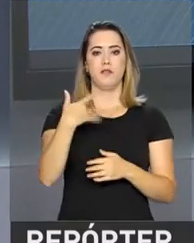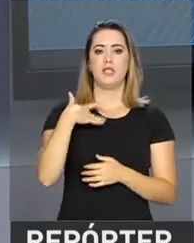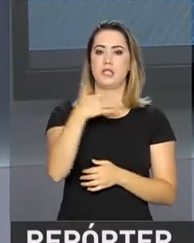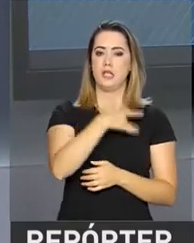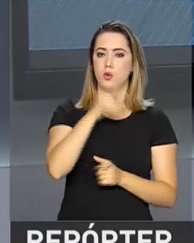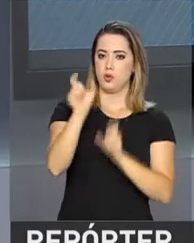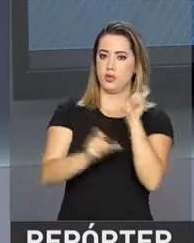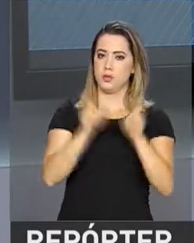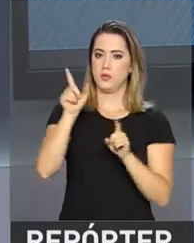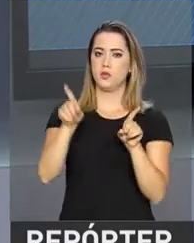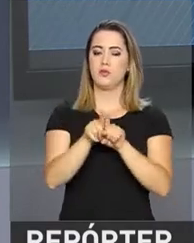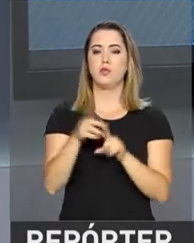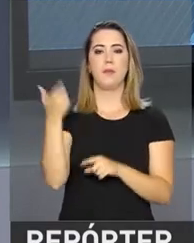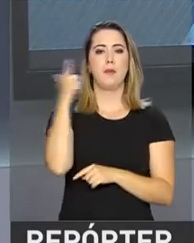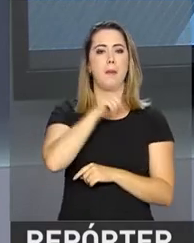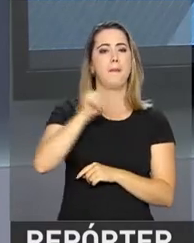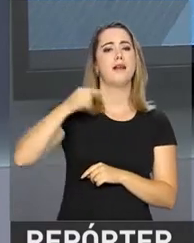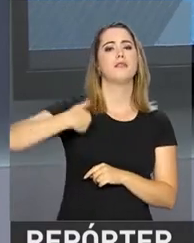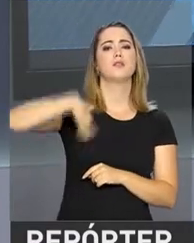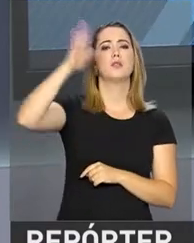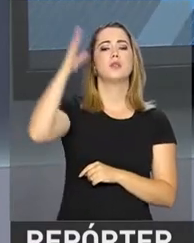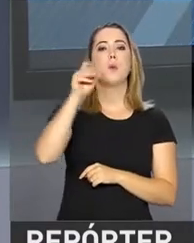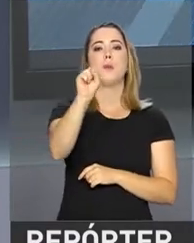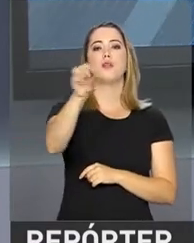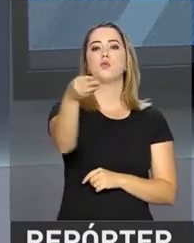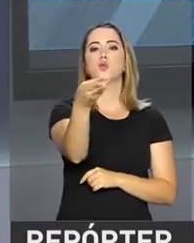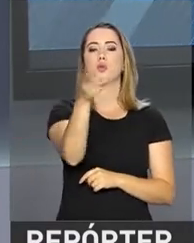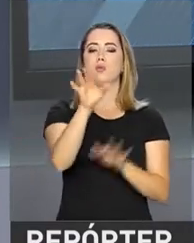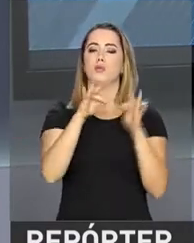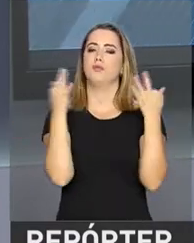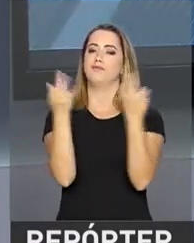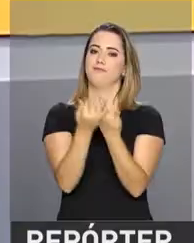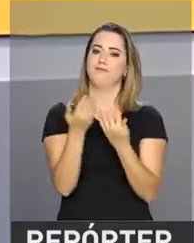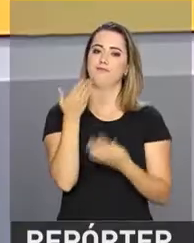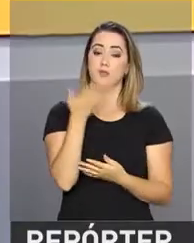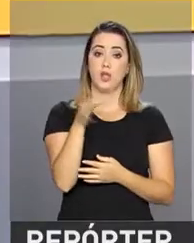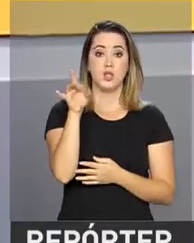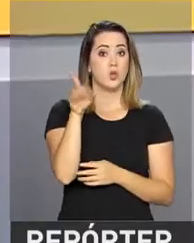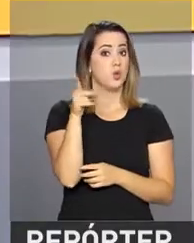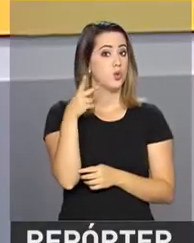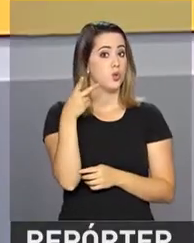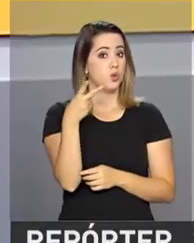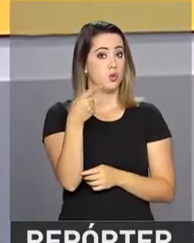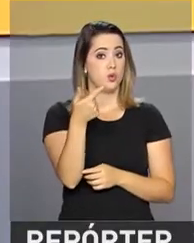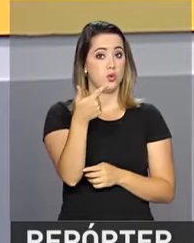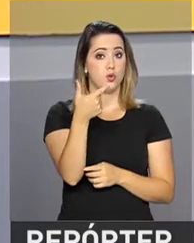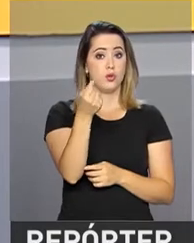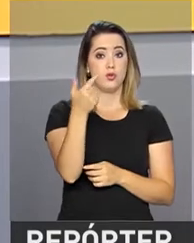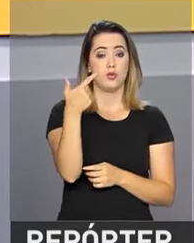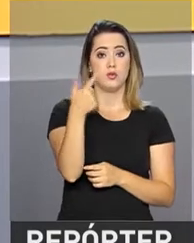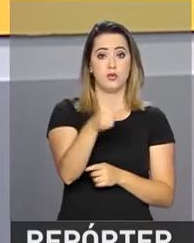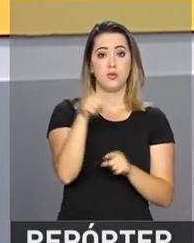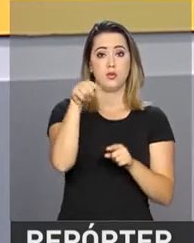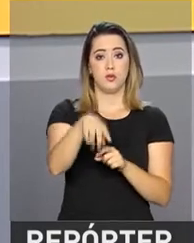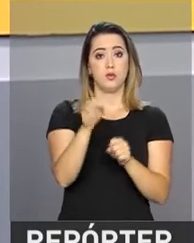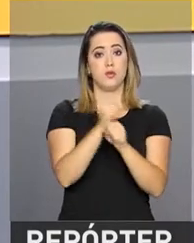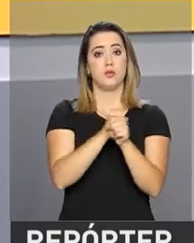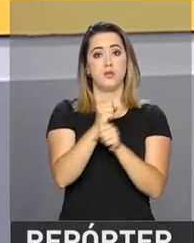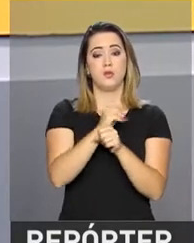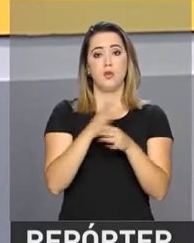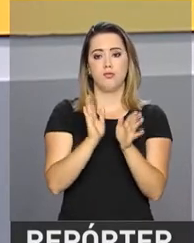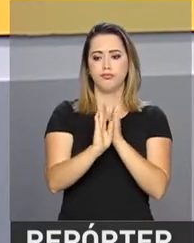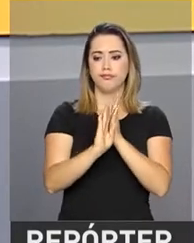beneficiários já chega a mais de 8 milhões de famílias só em 2017 a fila de espera do programa